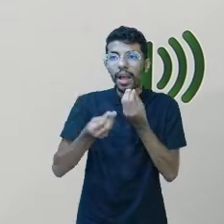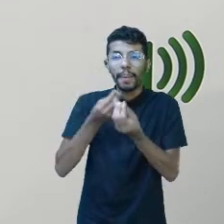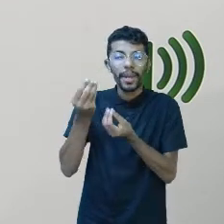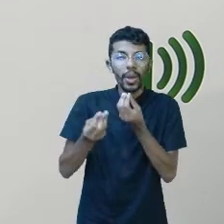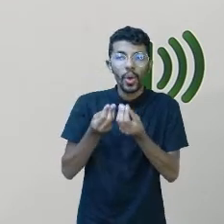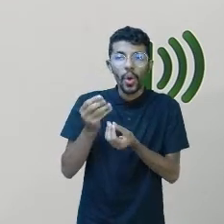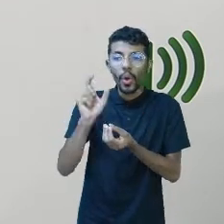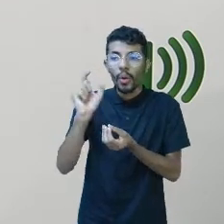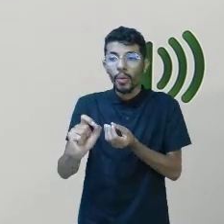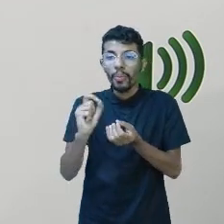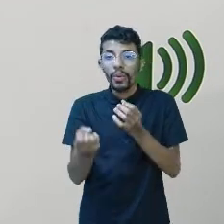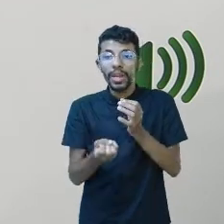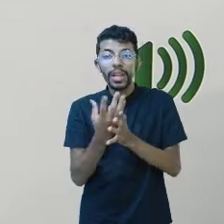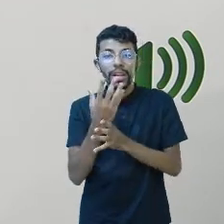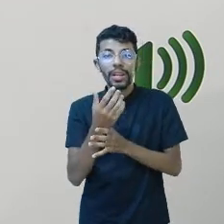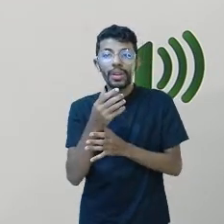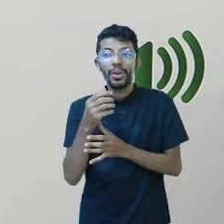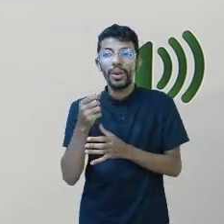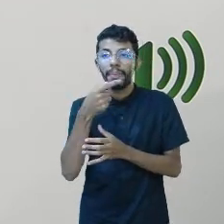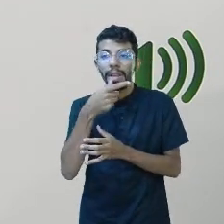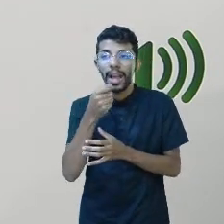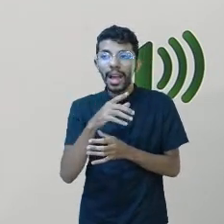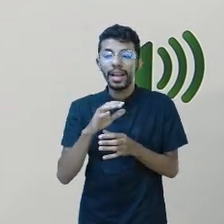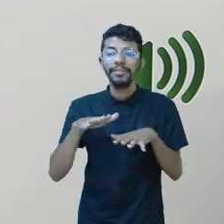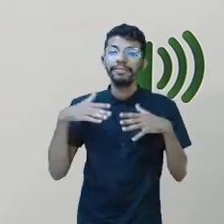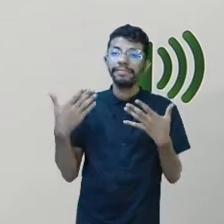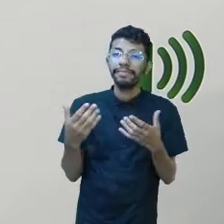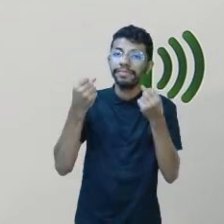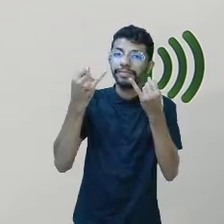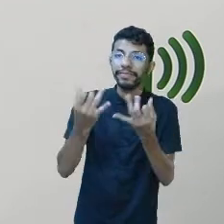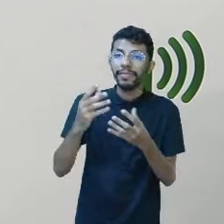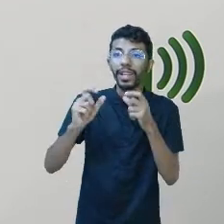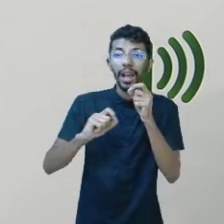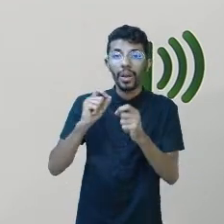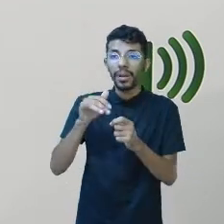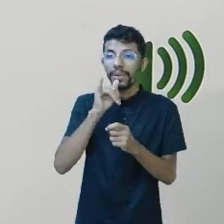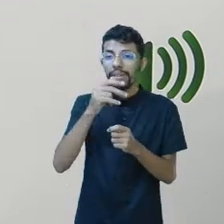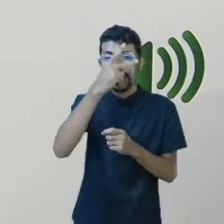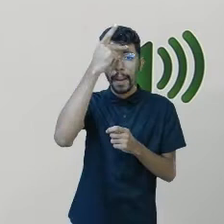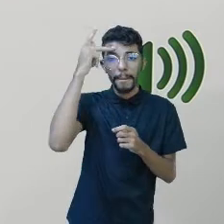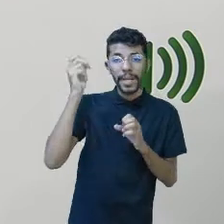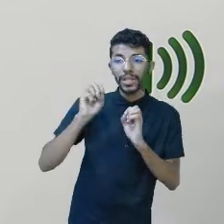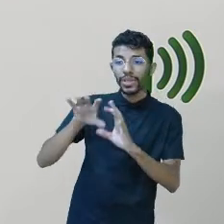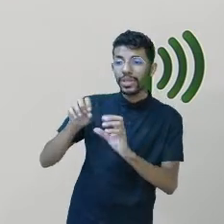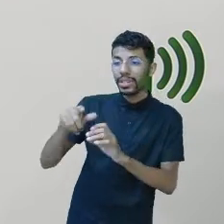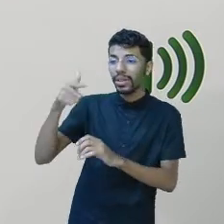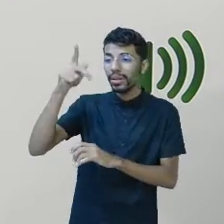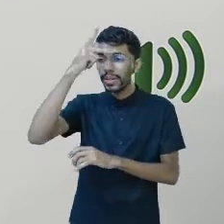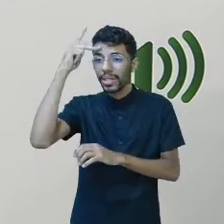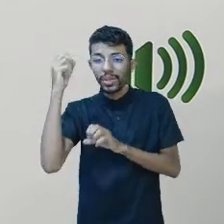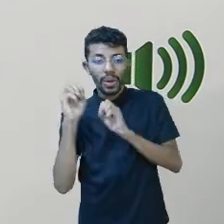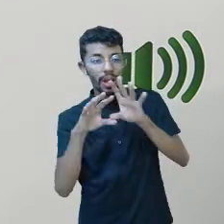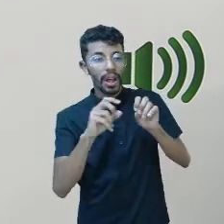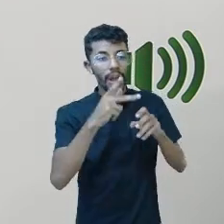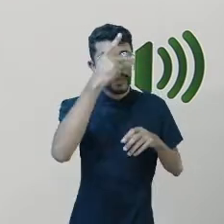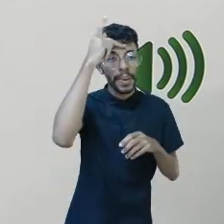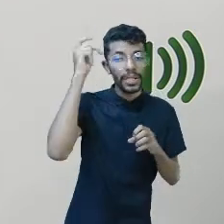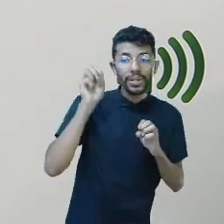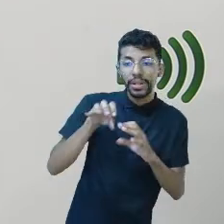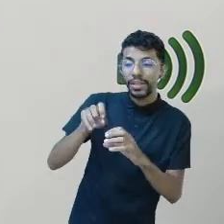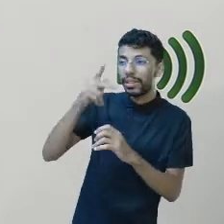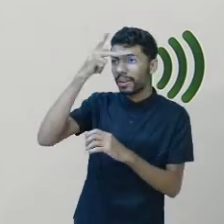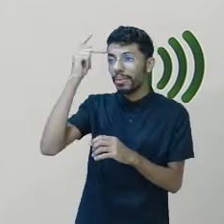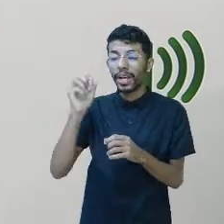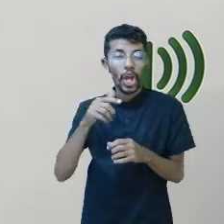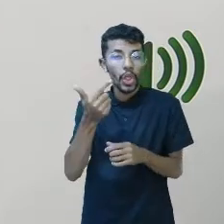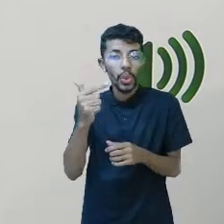início, quem inventou aquela piada, e vai, como eu disse a vocês, passando de pessoas para pessoas. Não tem um autor